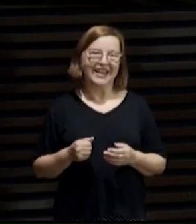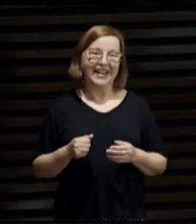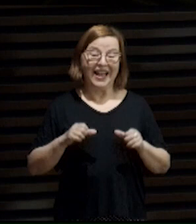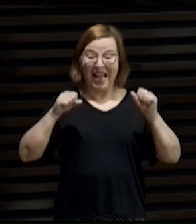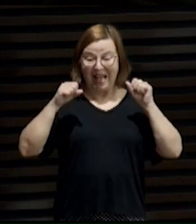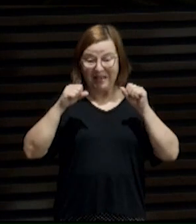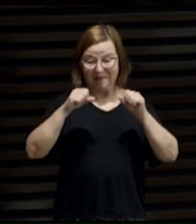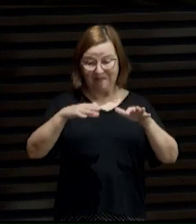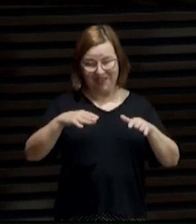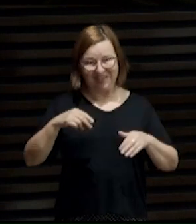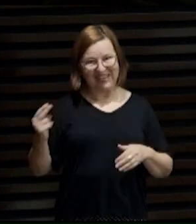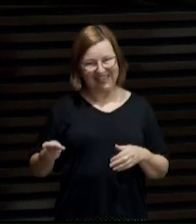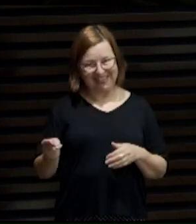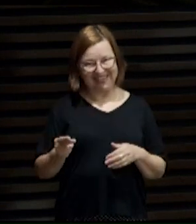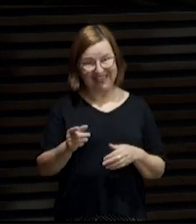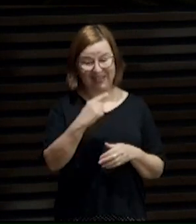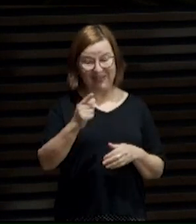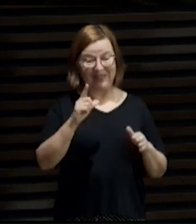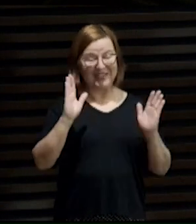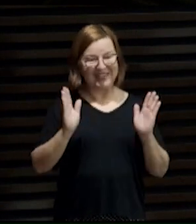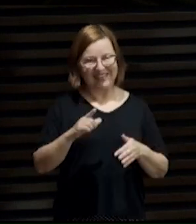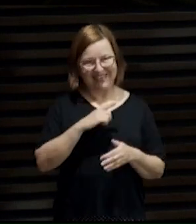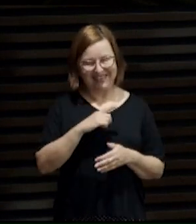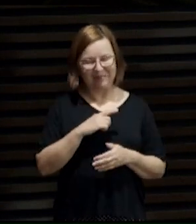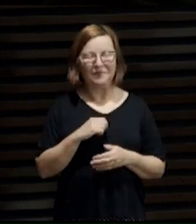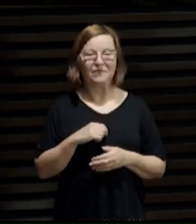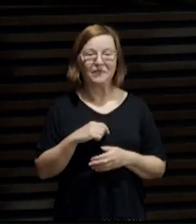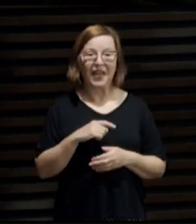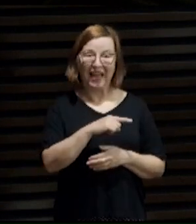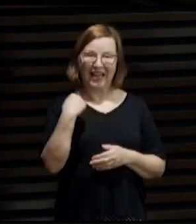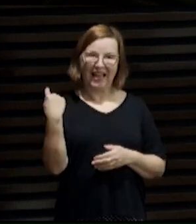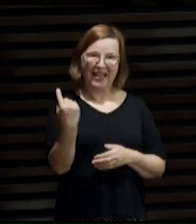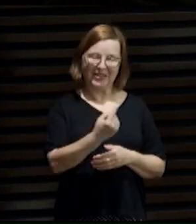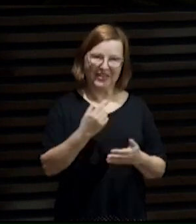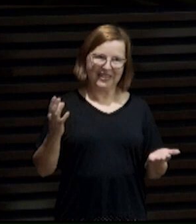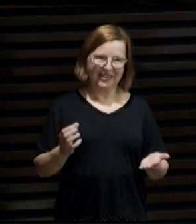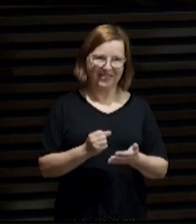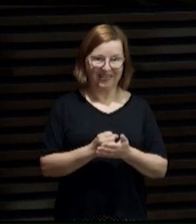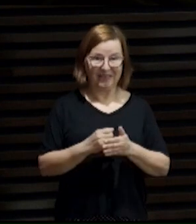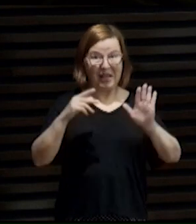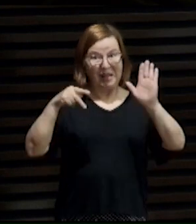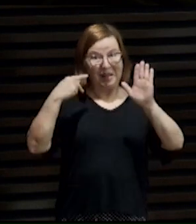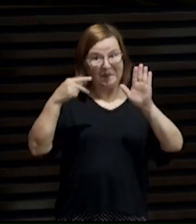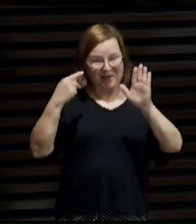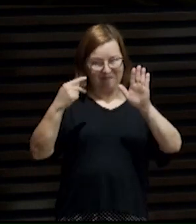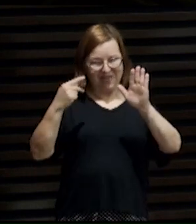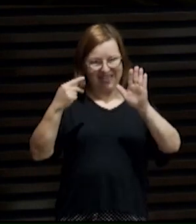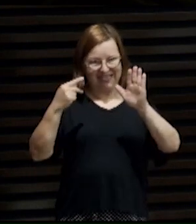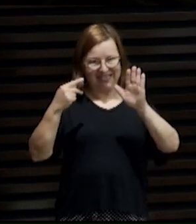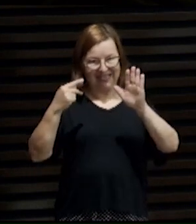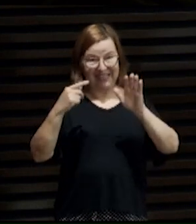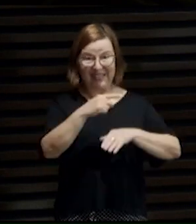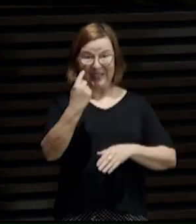mundo. A nossa salvação, ela é uma promessa do que nós vamos gozar na eternidade, mas